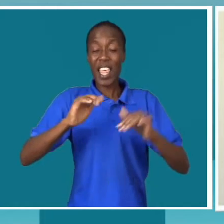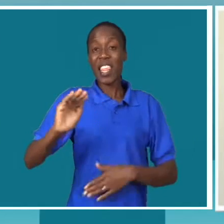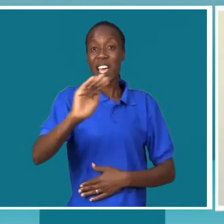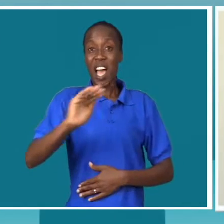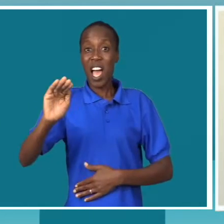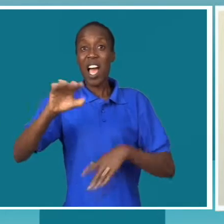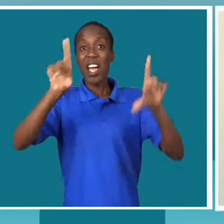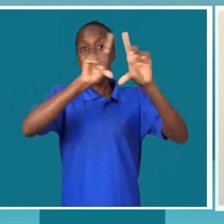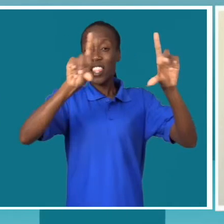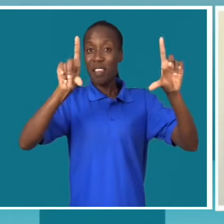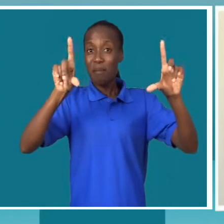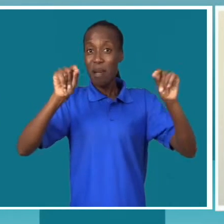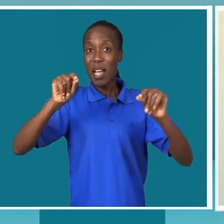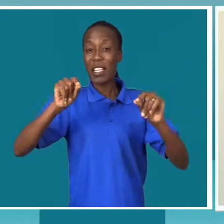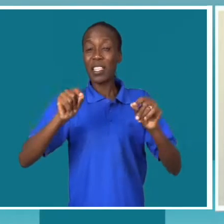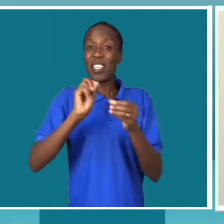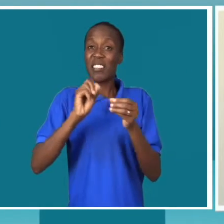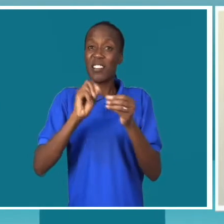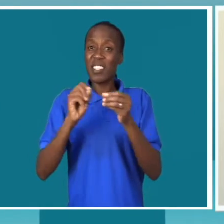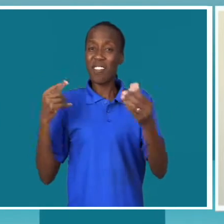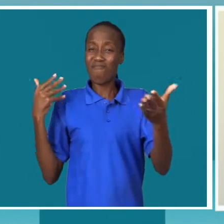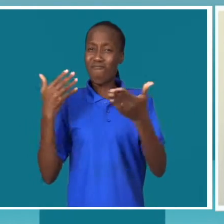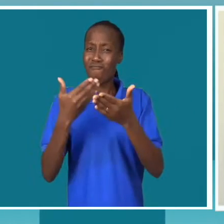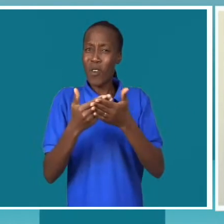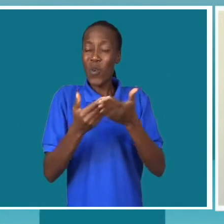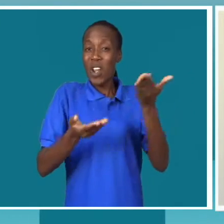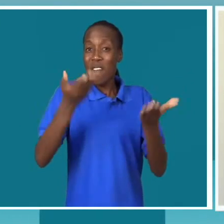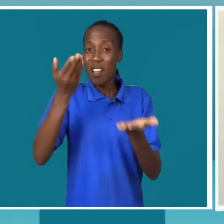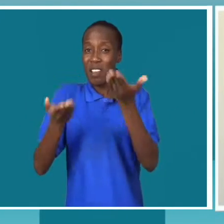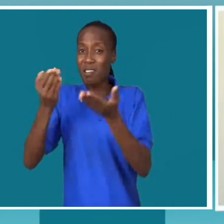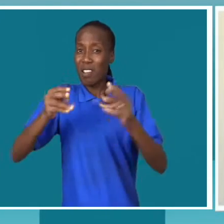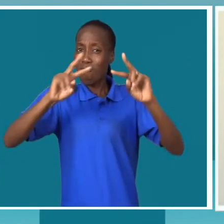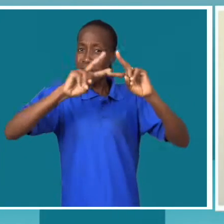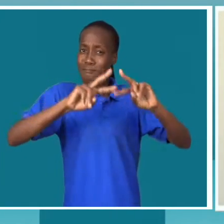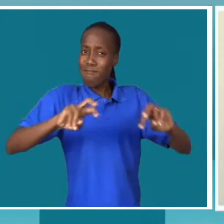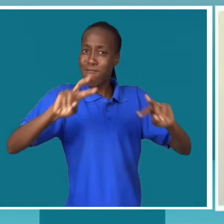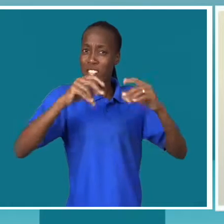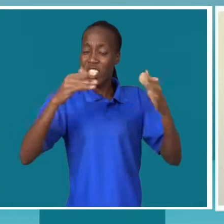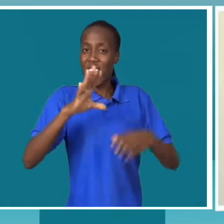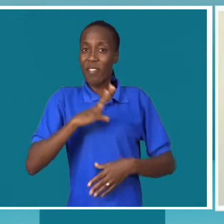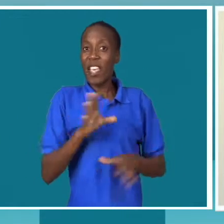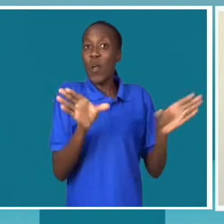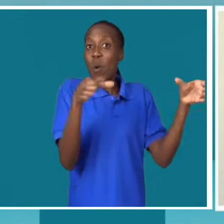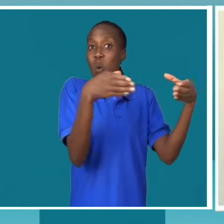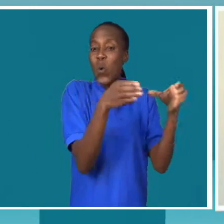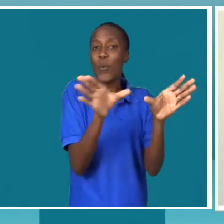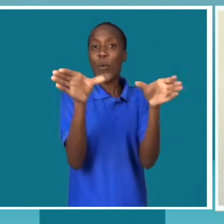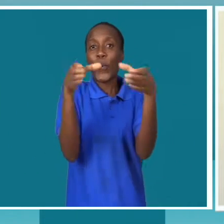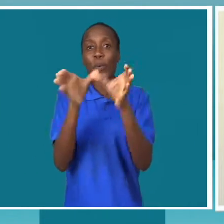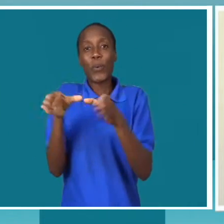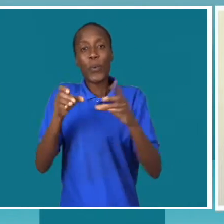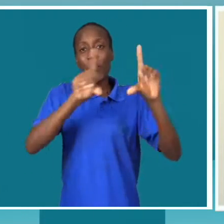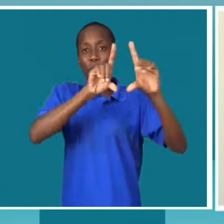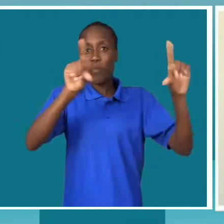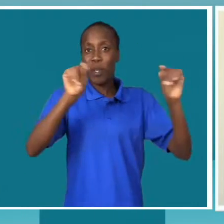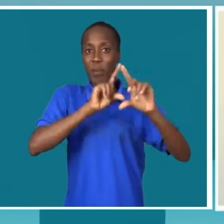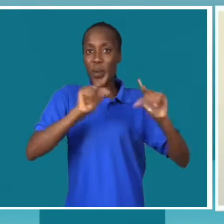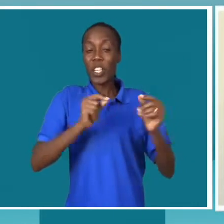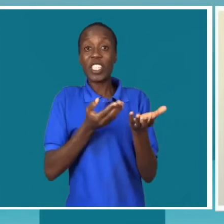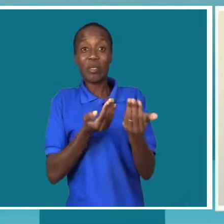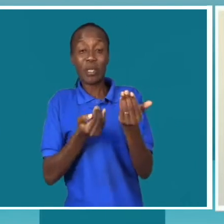especificamente nas áreas temáticas identificadas ao longo da avaliação que foi efetuada. Então foram constituídos grupos